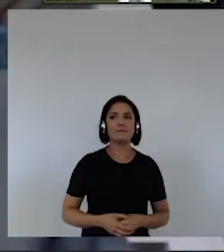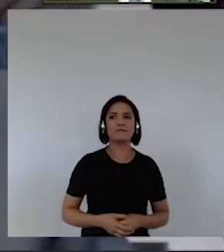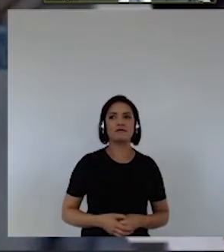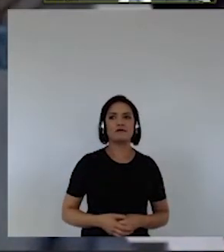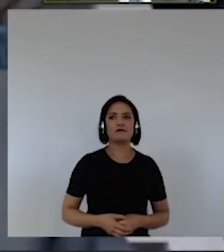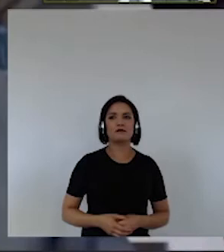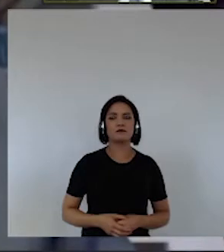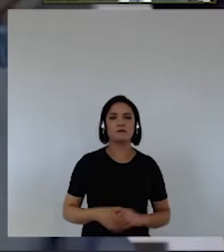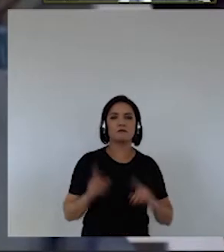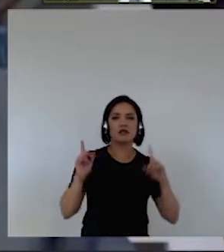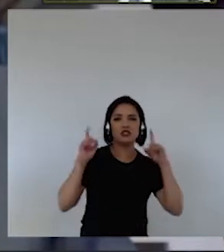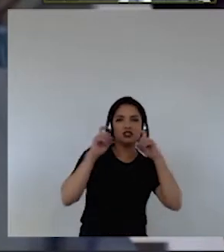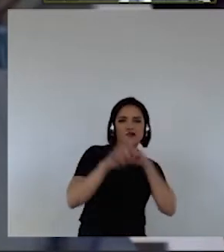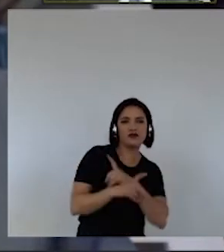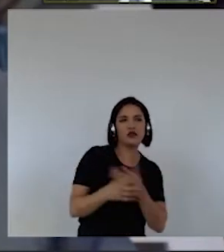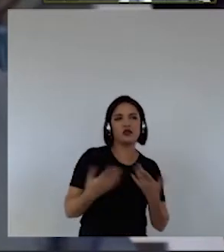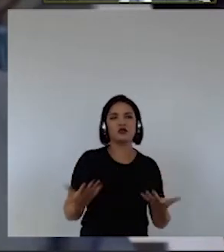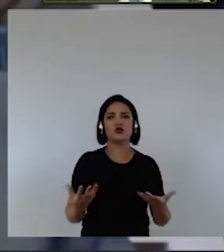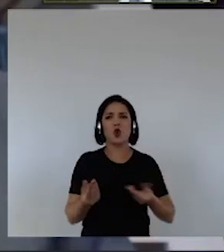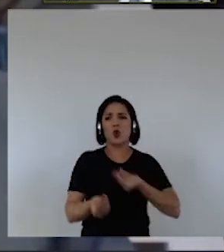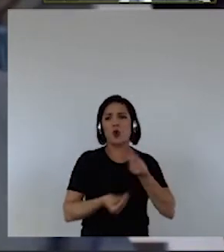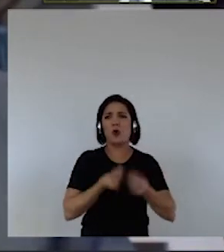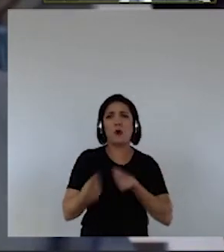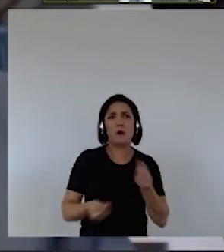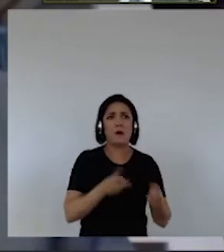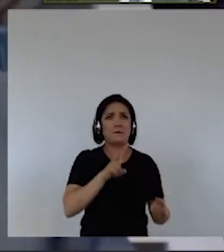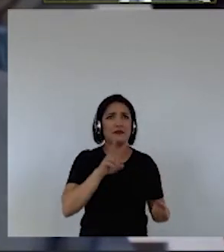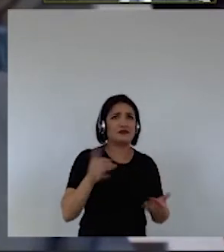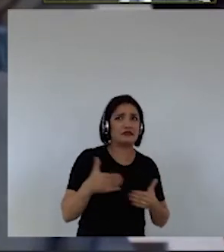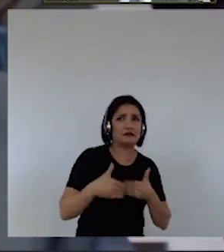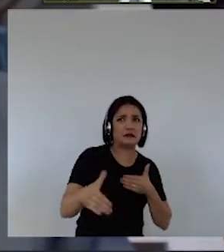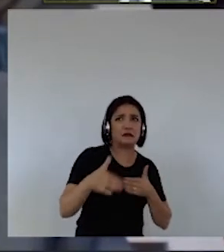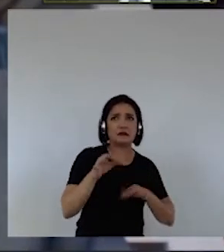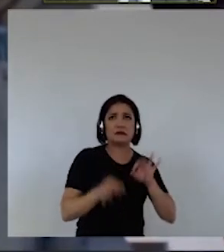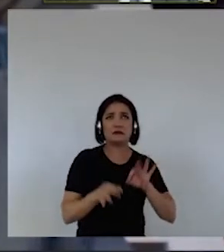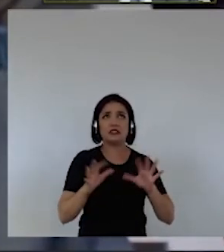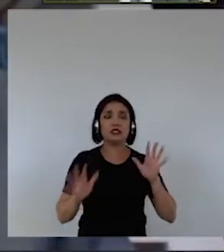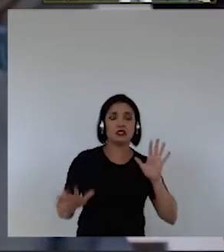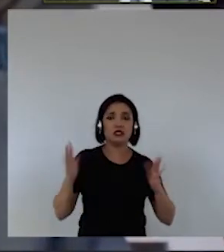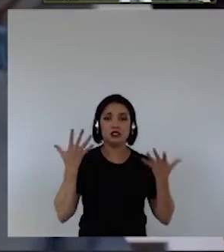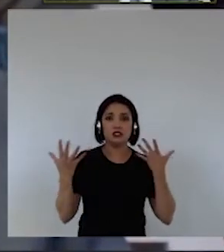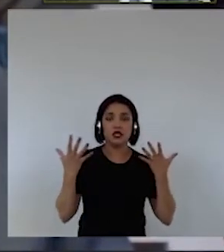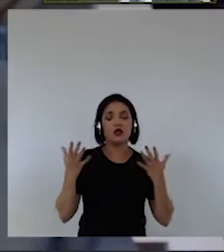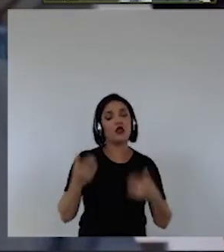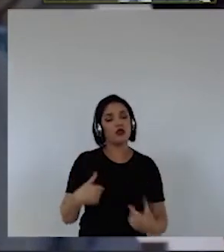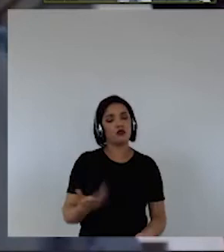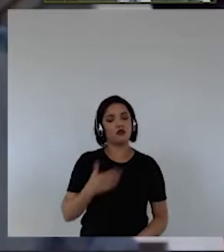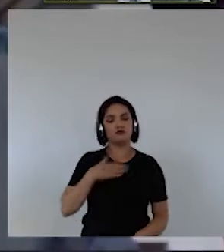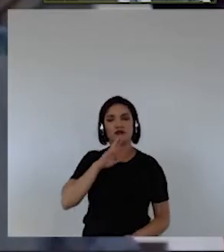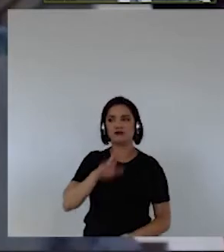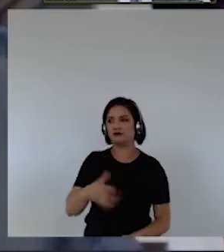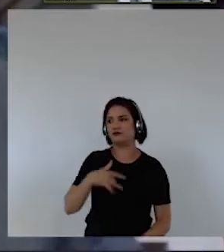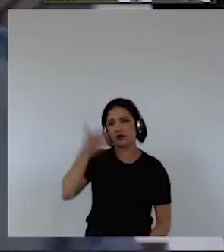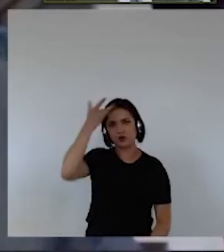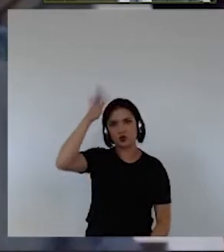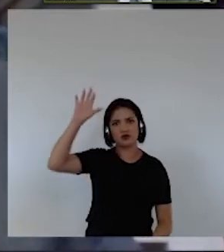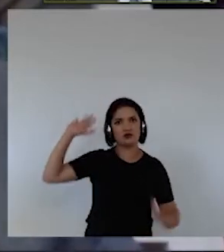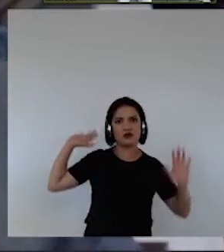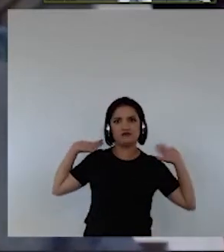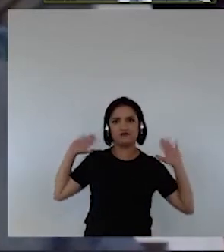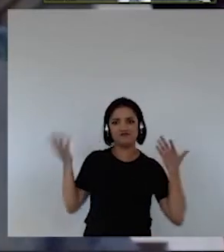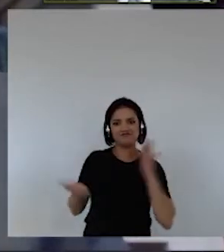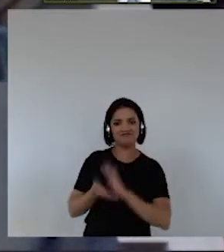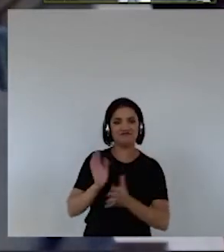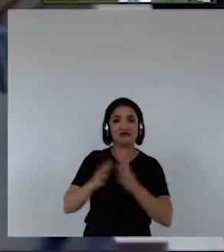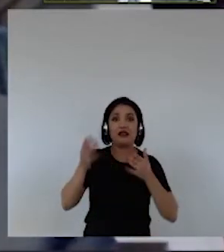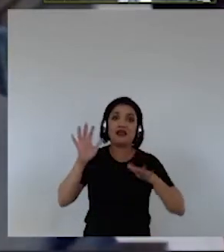difíceis ou controversas, como é que vão ser decididos no judiciário, minha resposta, talvez a resposta do advogado, eu não sei, porque vai depender